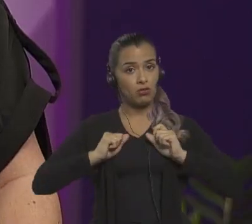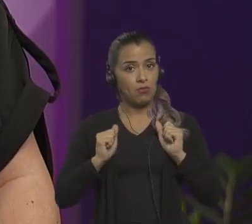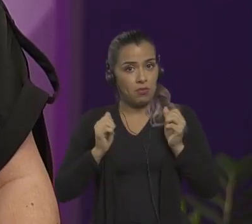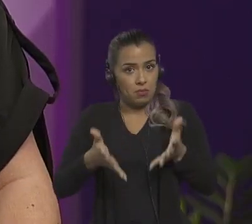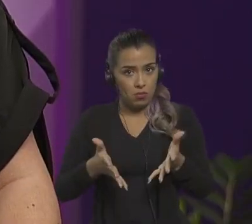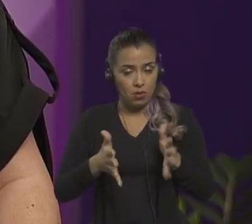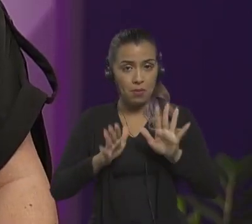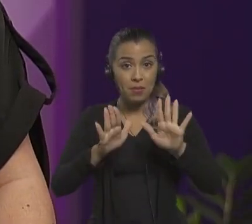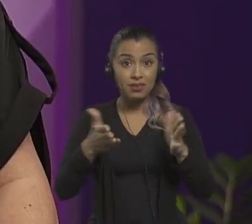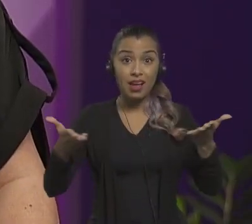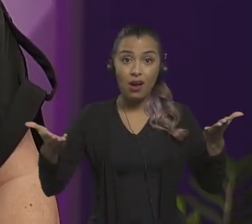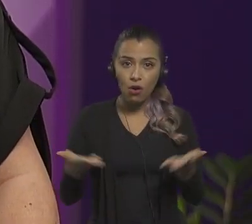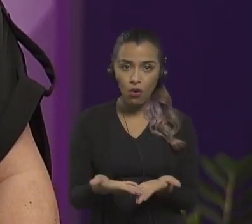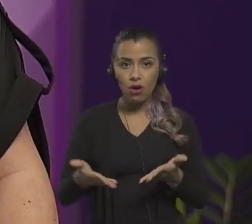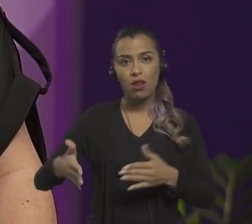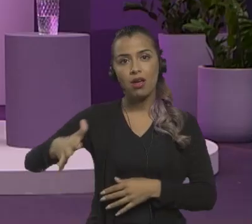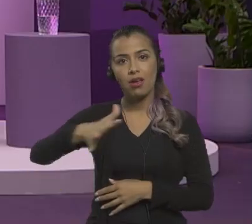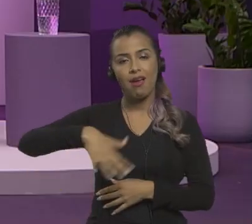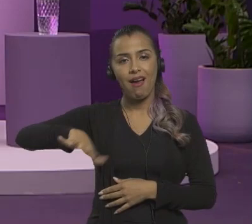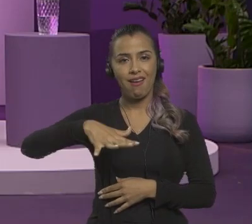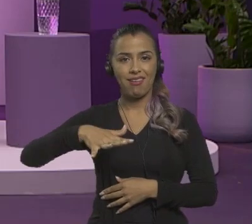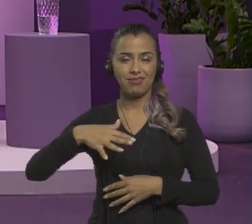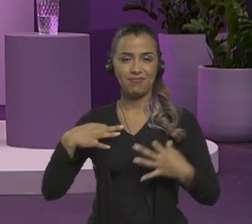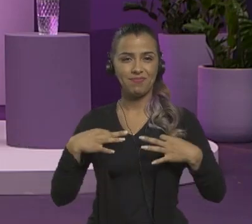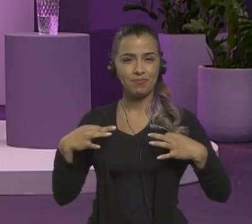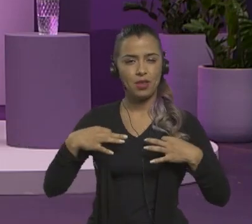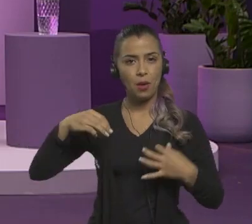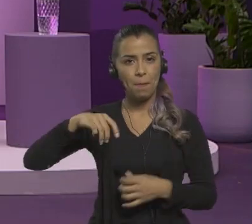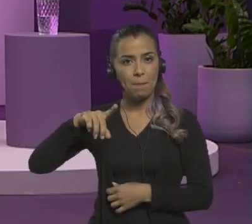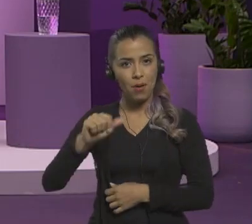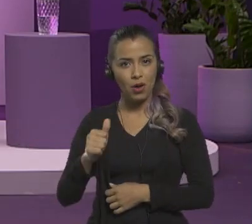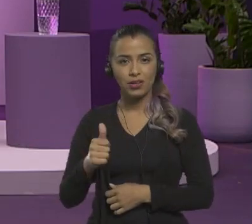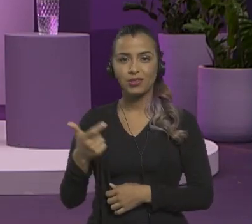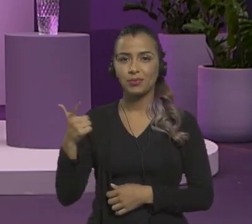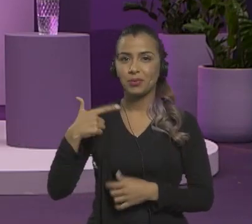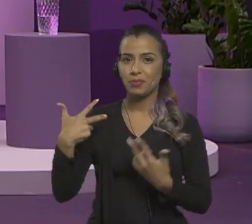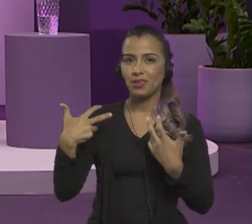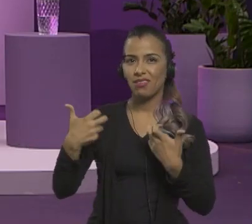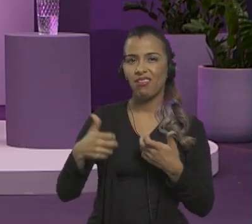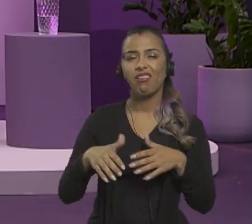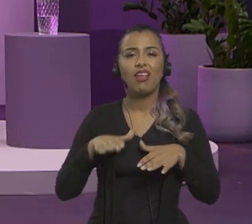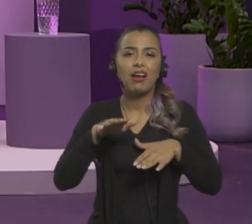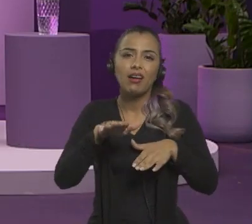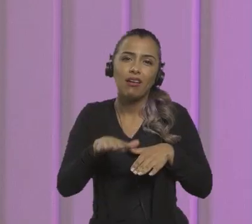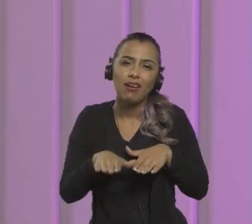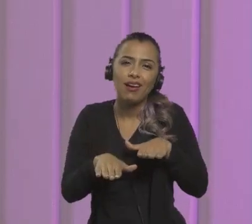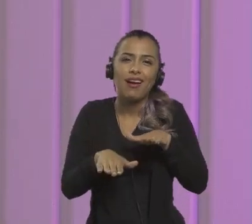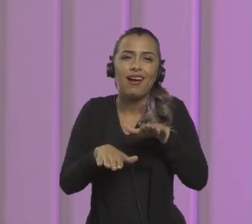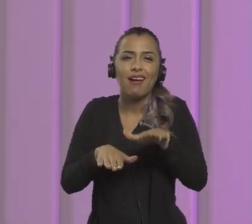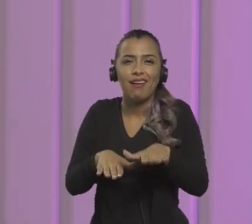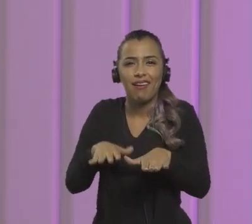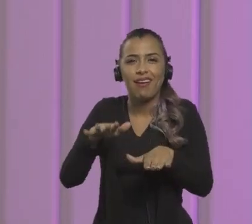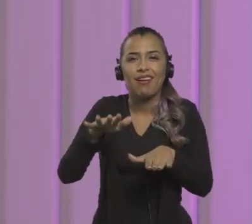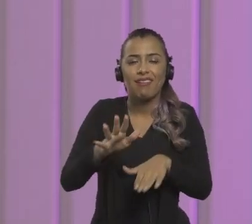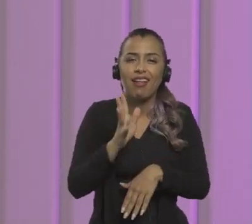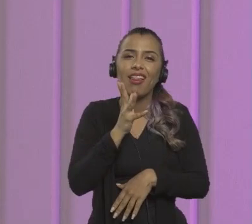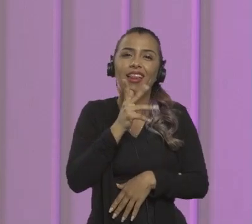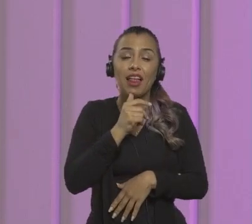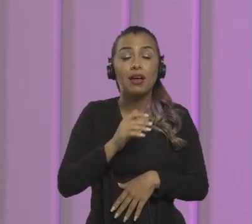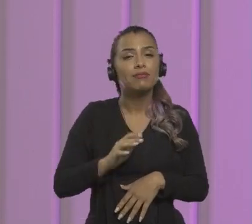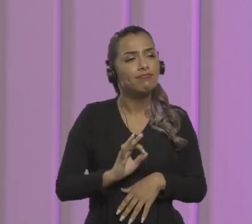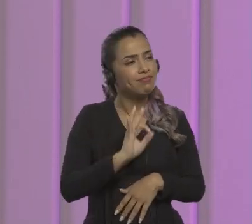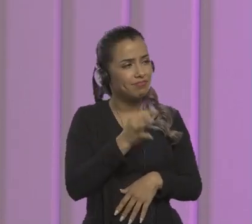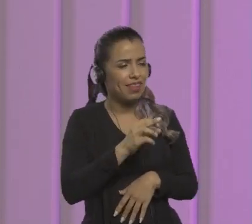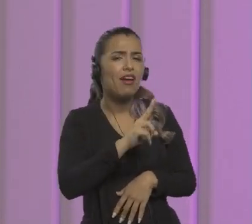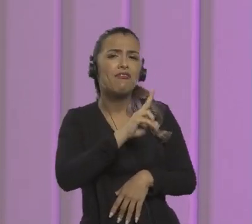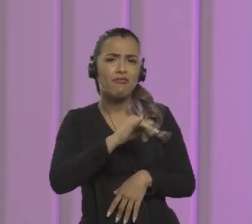a enxergar a gente, finalmente. A passos lentos, mas está rolando. Mas vamos, é. A gente vai chegar lá, a gente vai chegar lá. Ó, eu